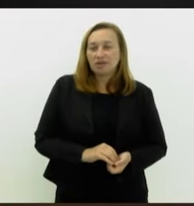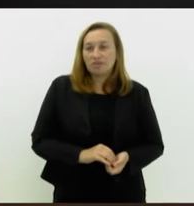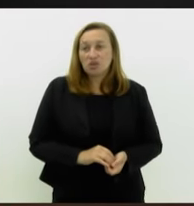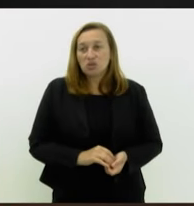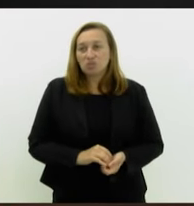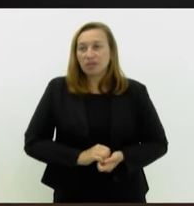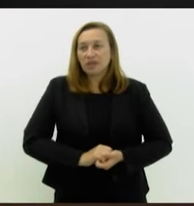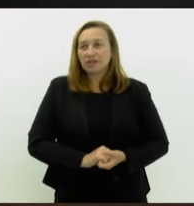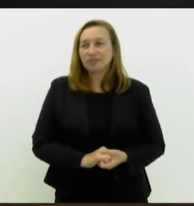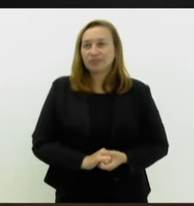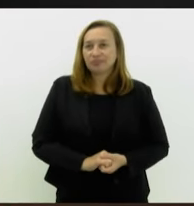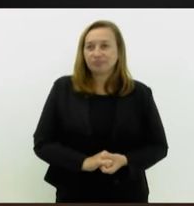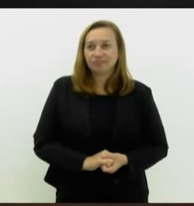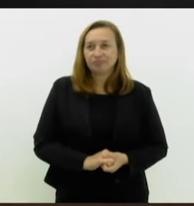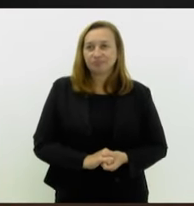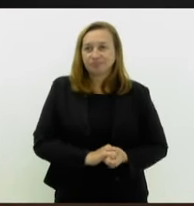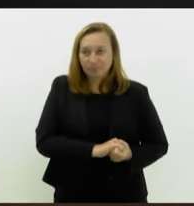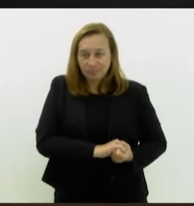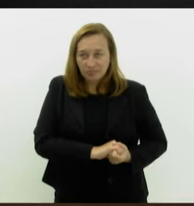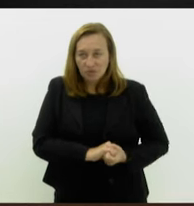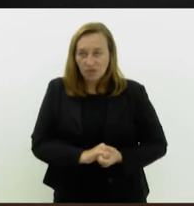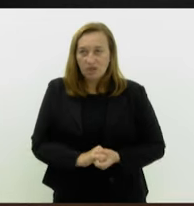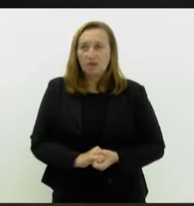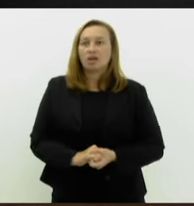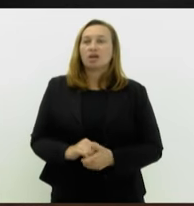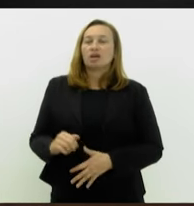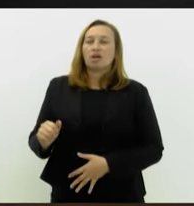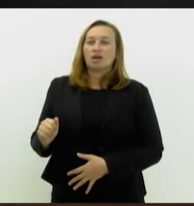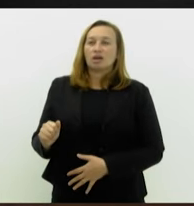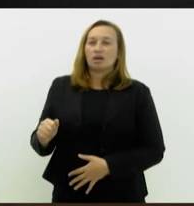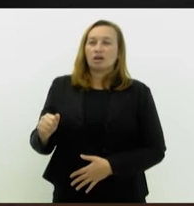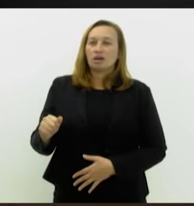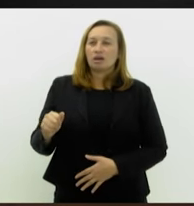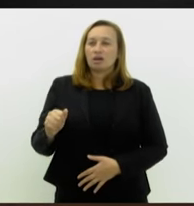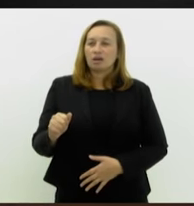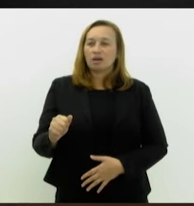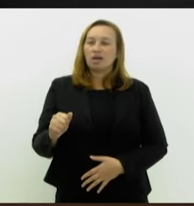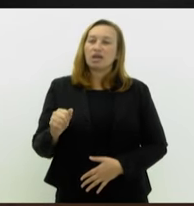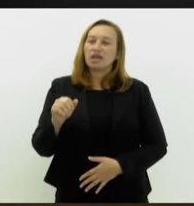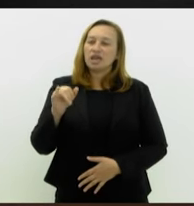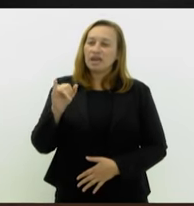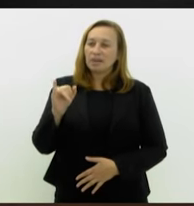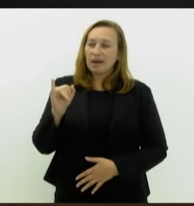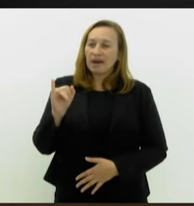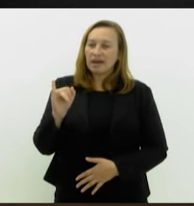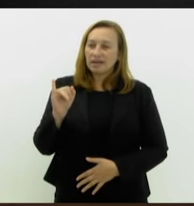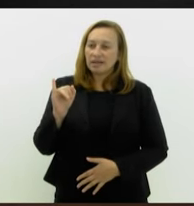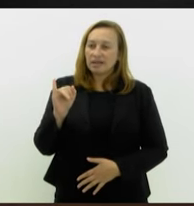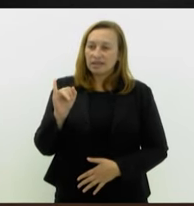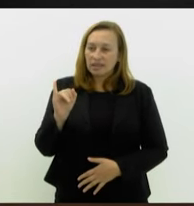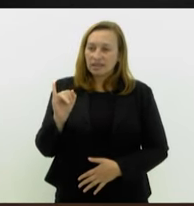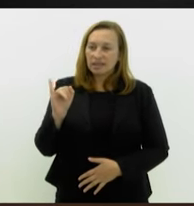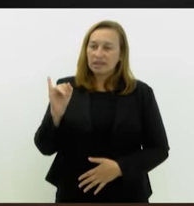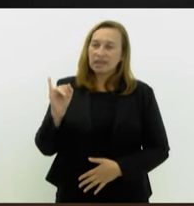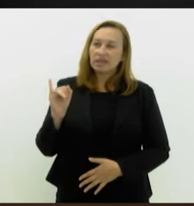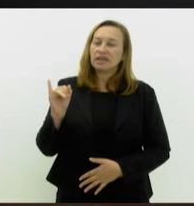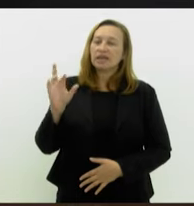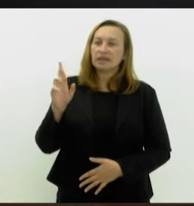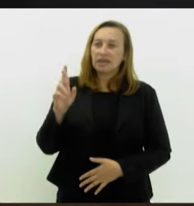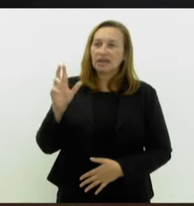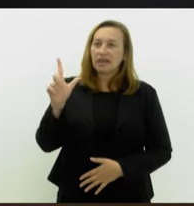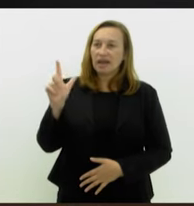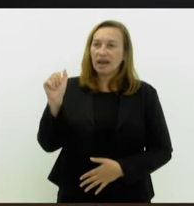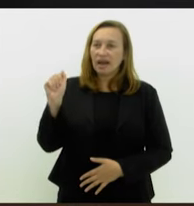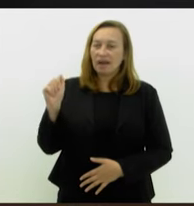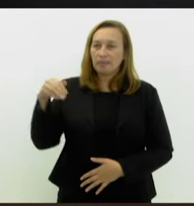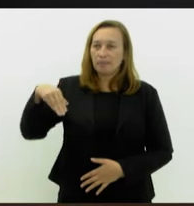queria aqui registrar a presença da dout irla Mara Pimentel que é advogada é pessoa com deficiência é negra